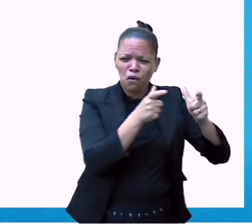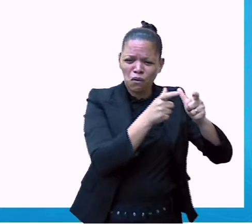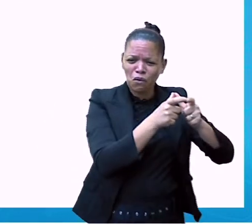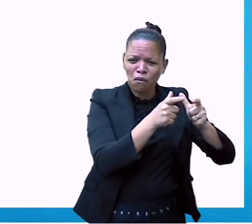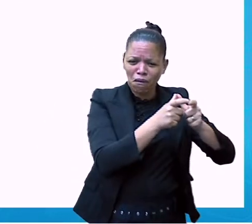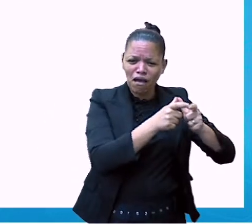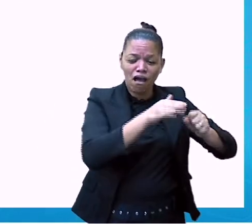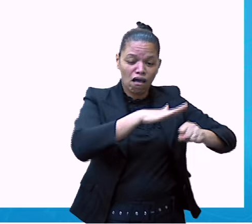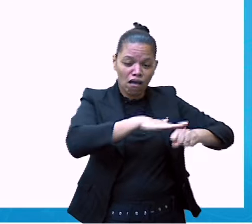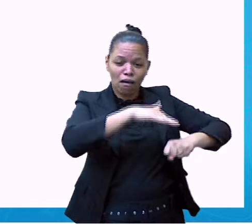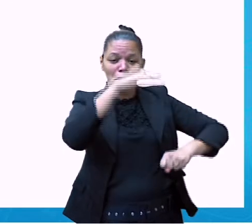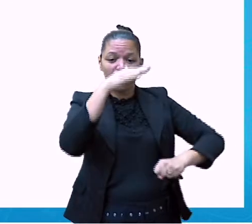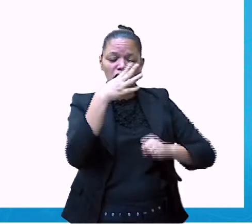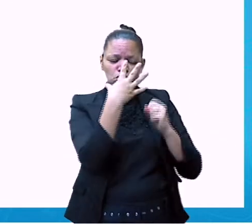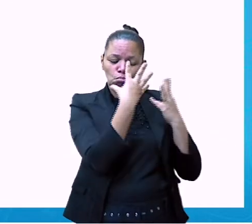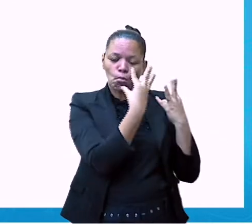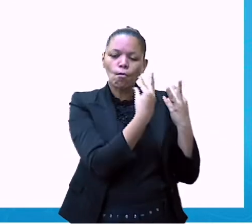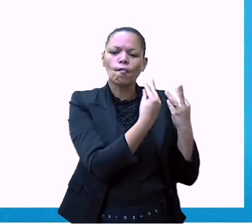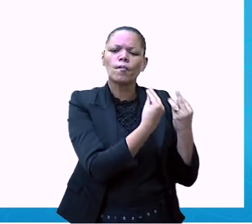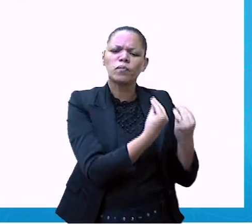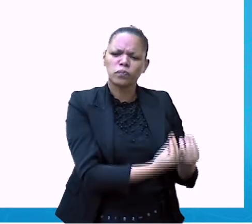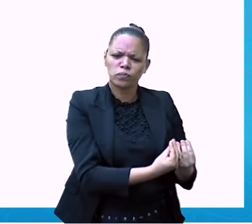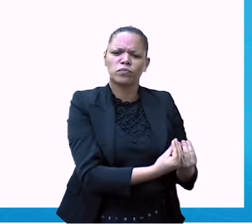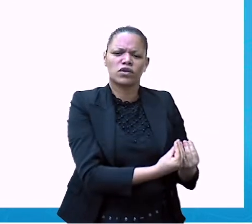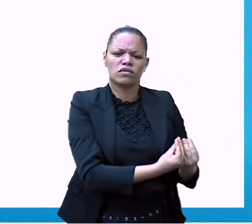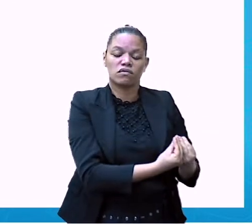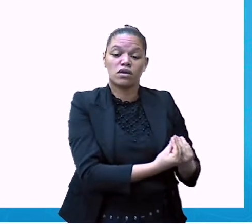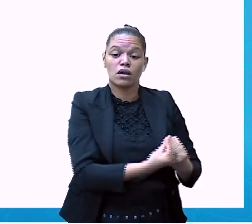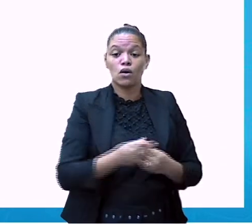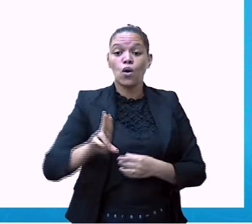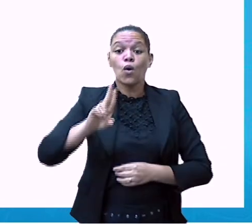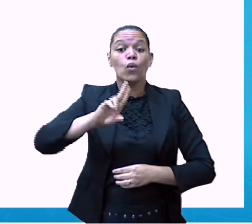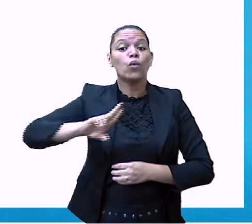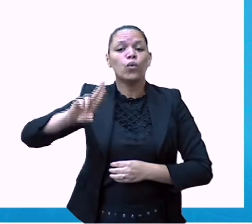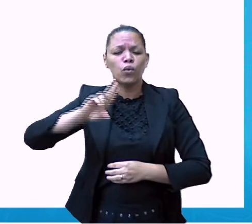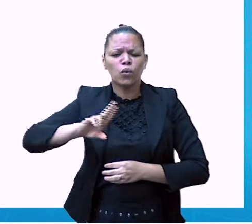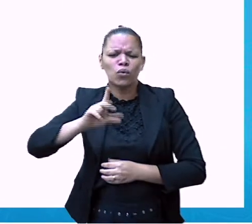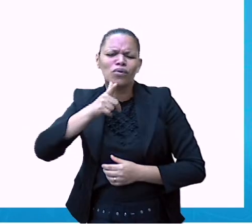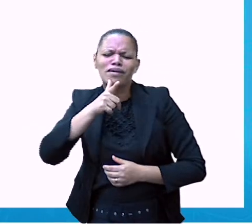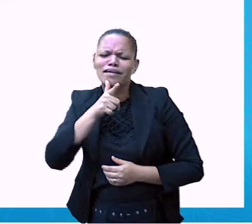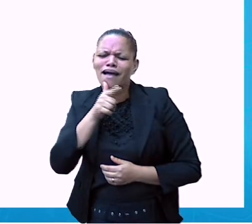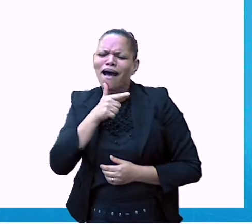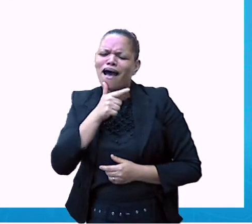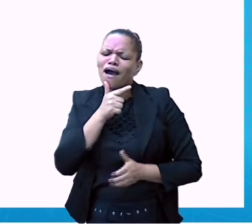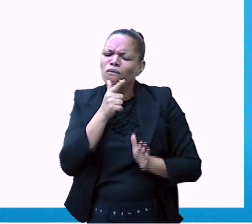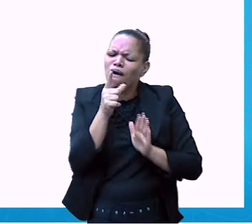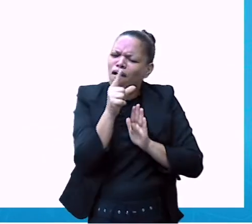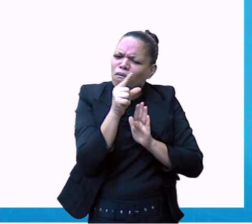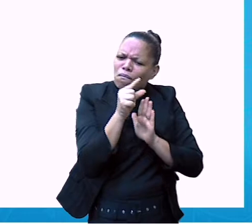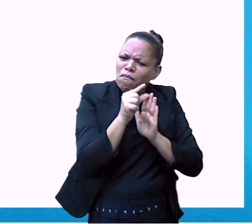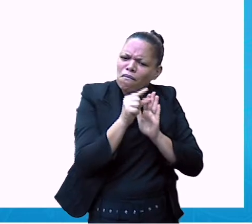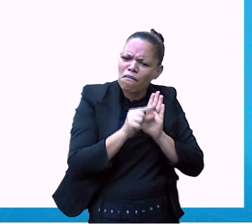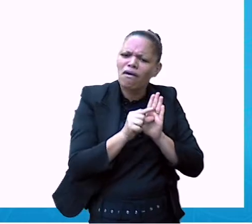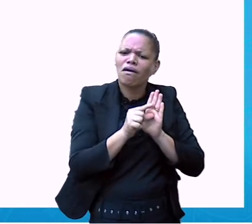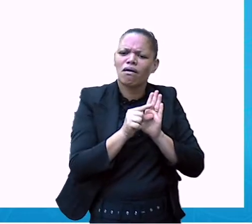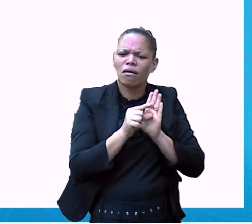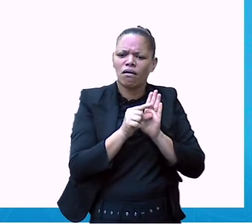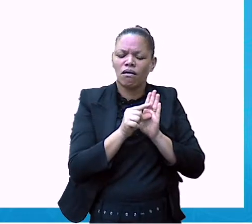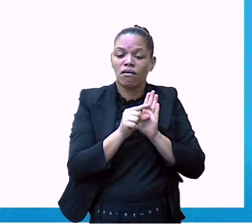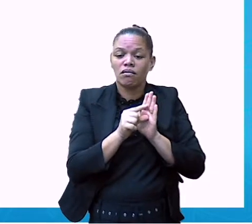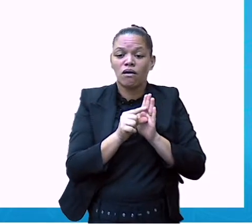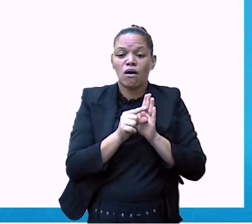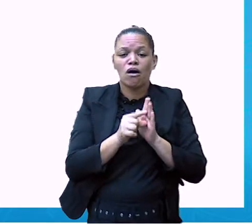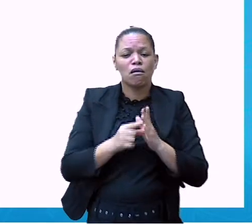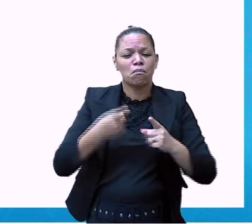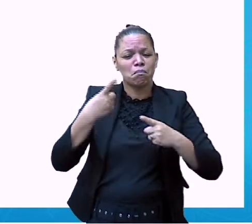taxa de consumo de água bem menor, porque a quantidade de água que chega até o nosso Nordeste